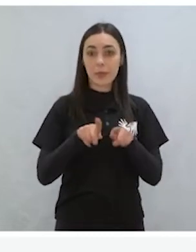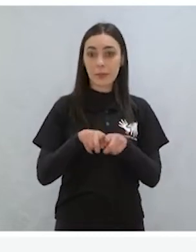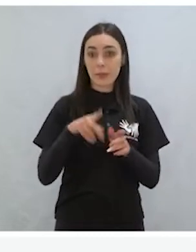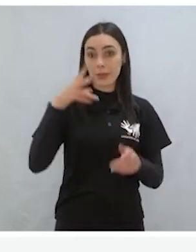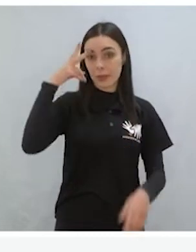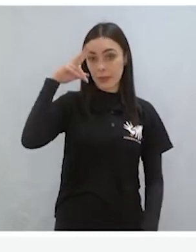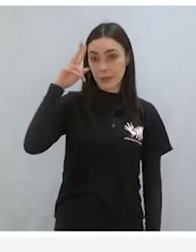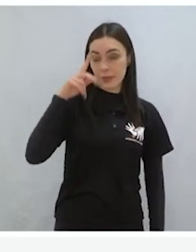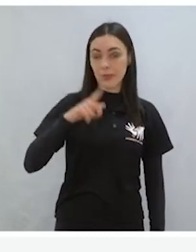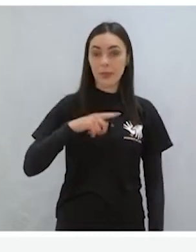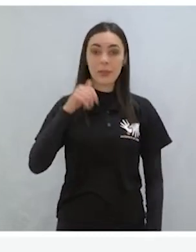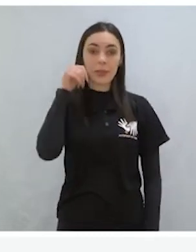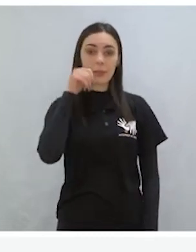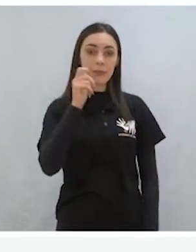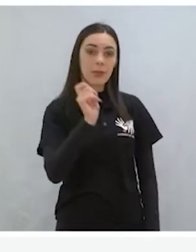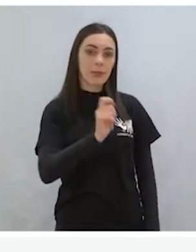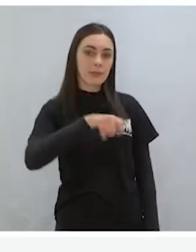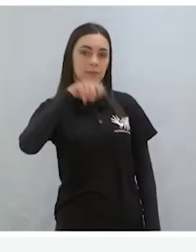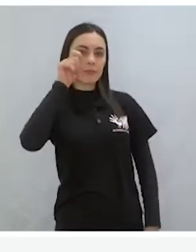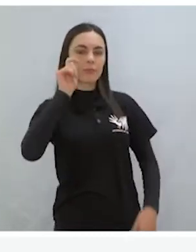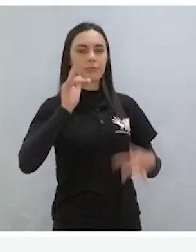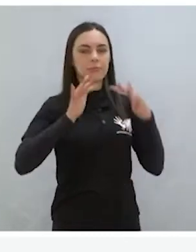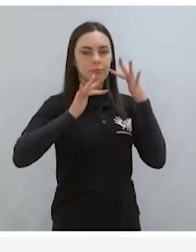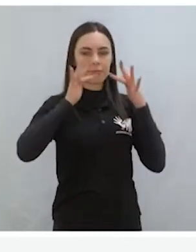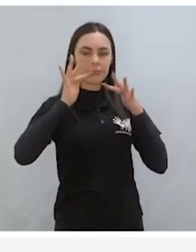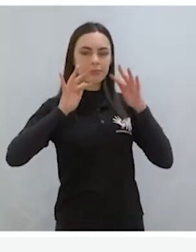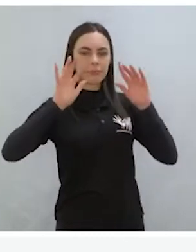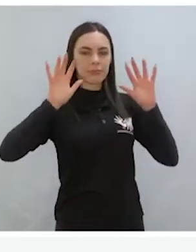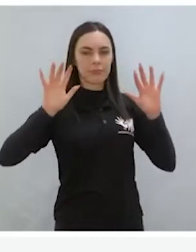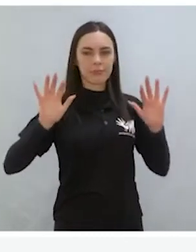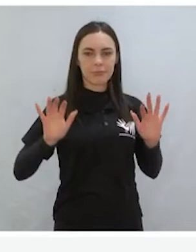Nessa versão, nós temos a fada da primavera.